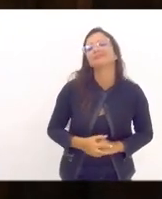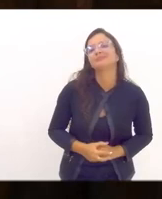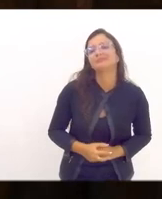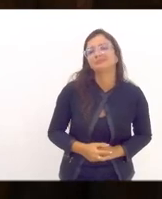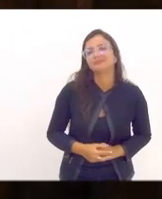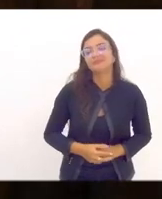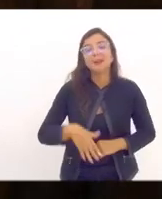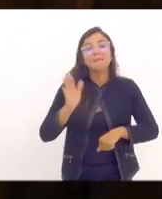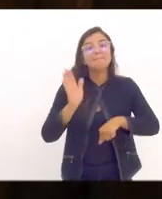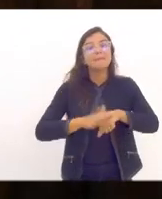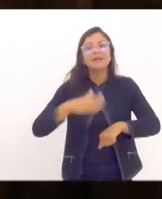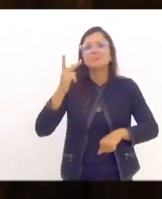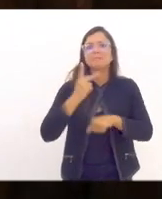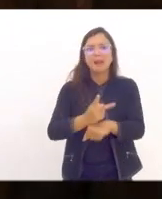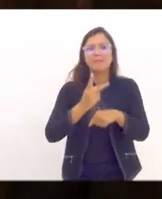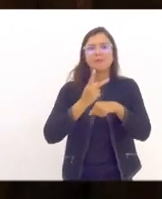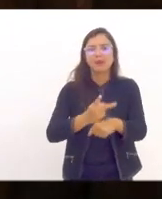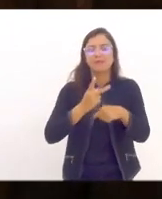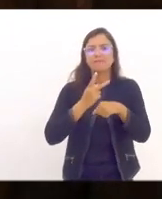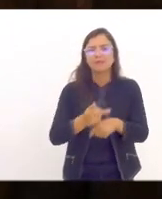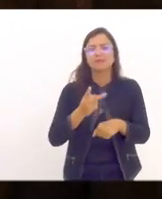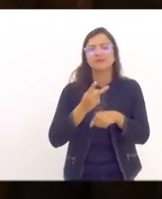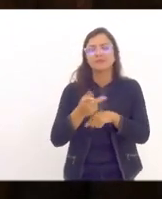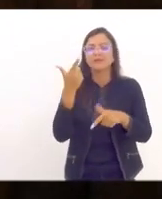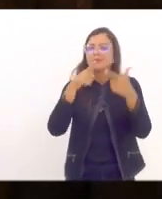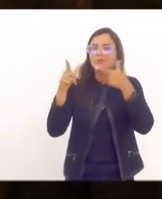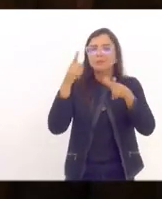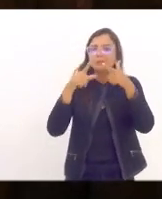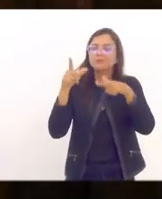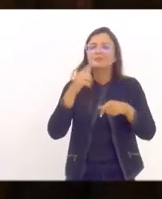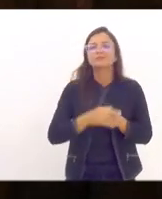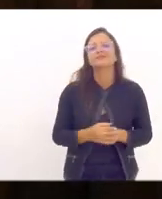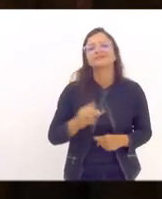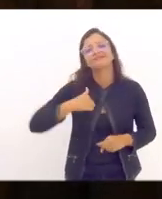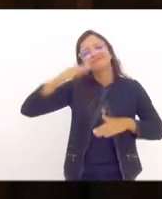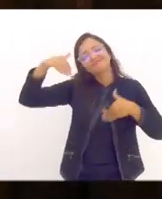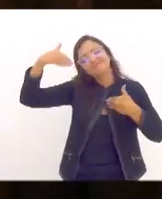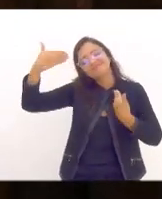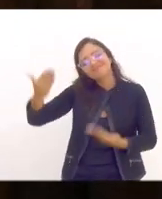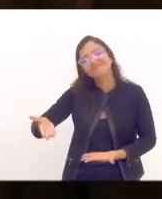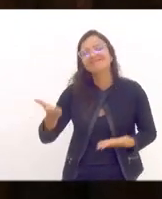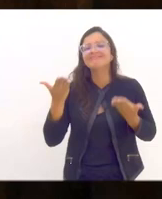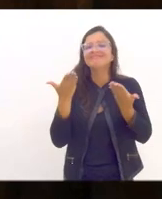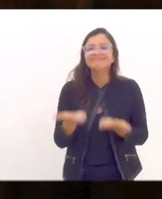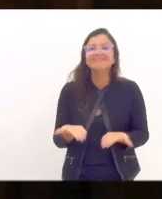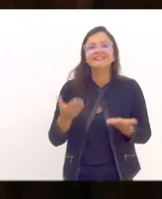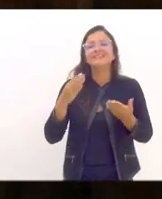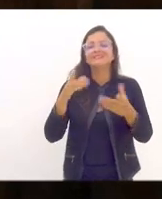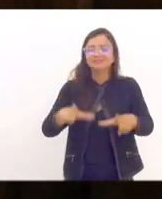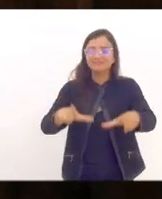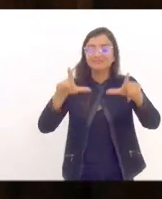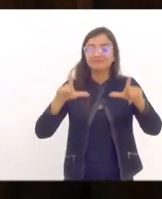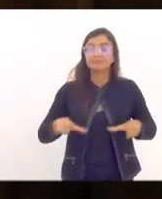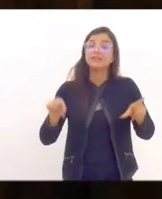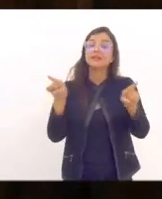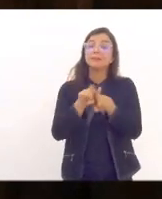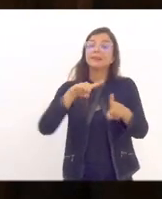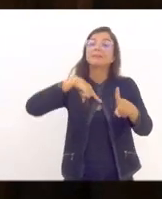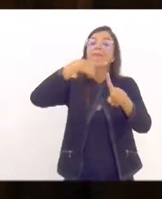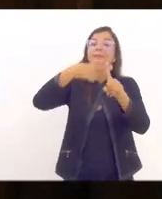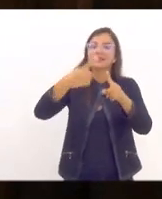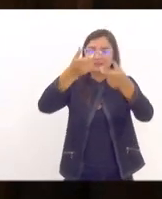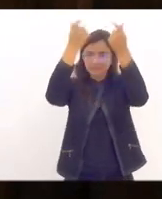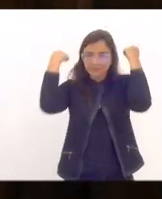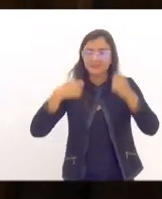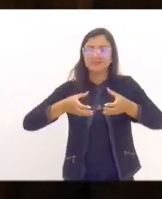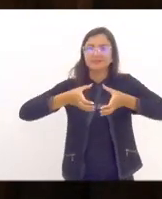e o mais premiado também soma-se essa honra do diploma ela nem de Stuart e a medalha Tiradentes o conjunto